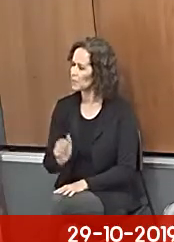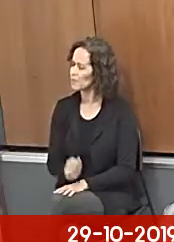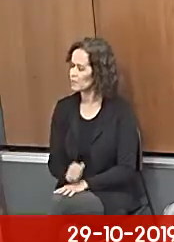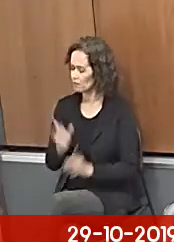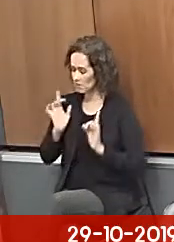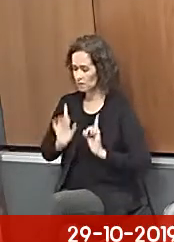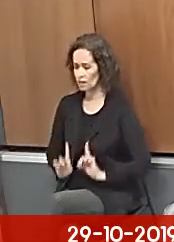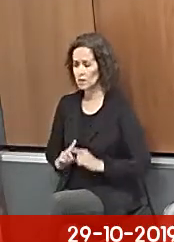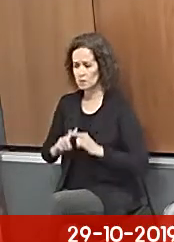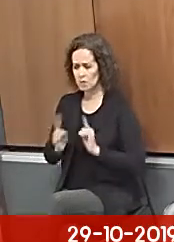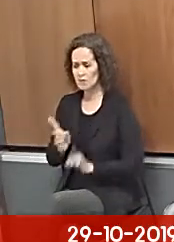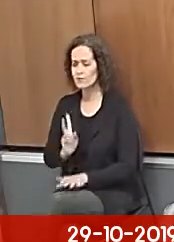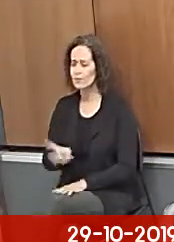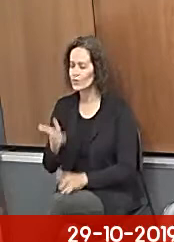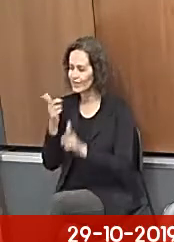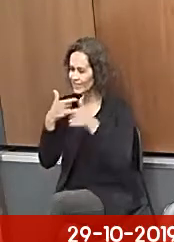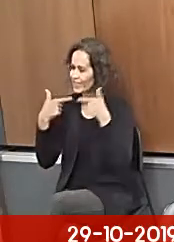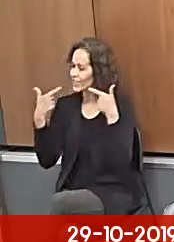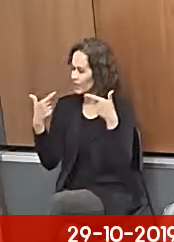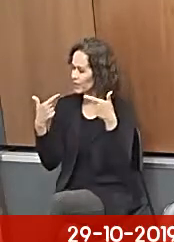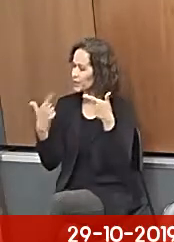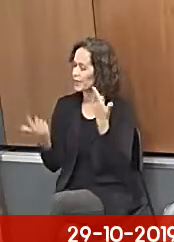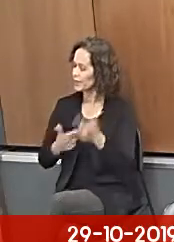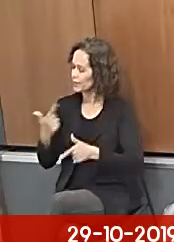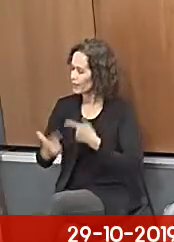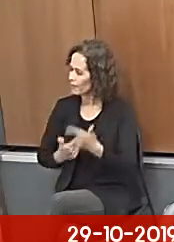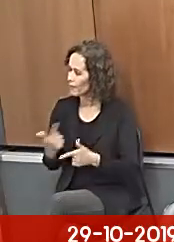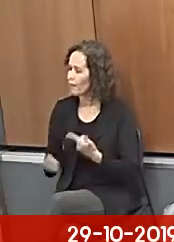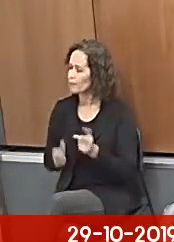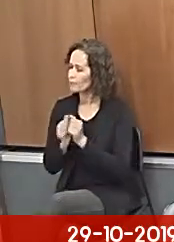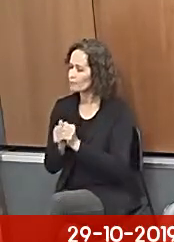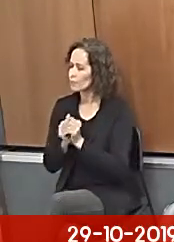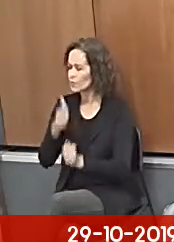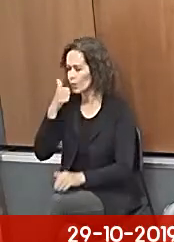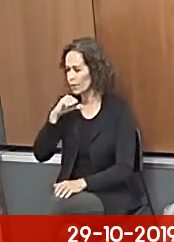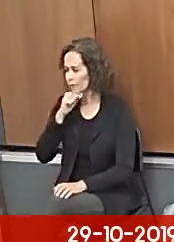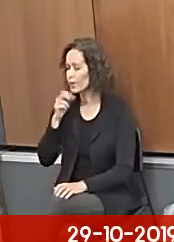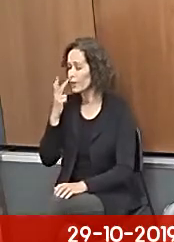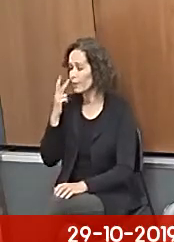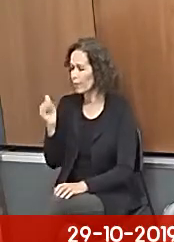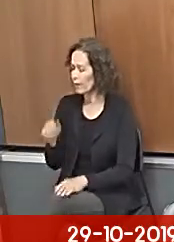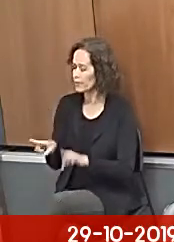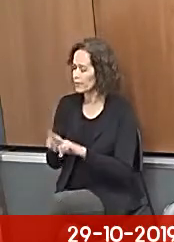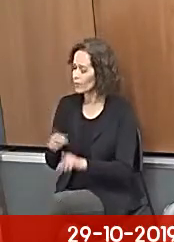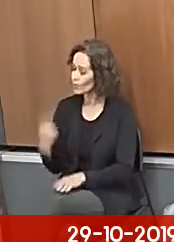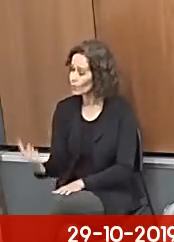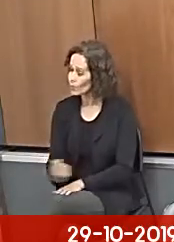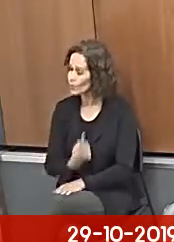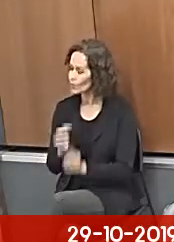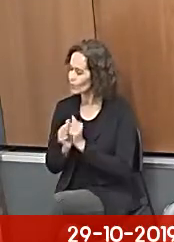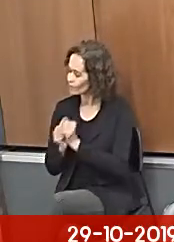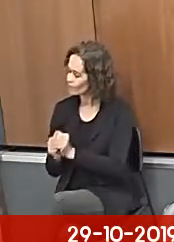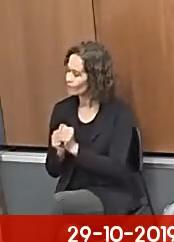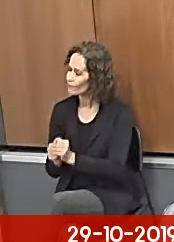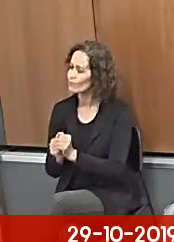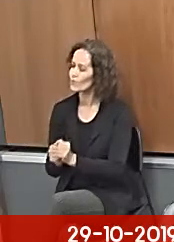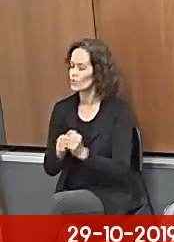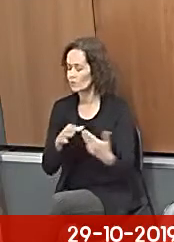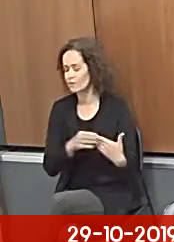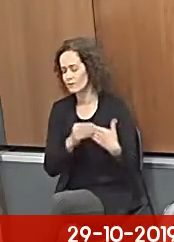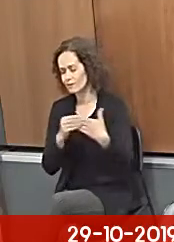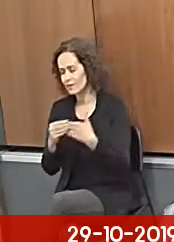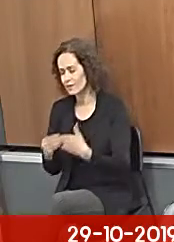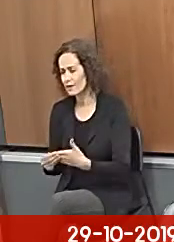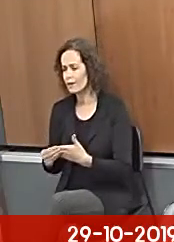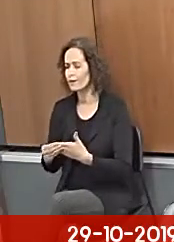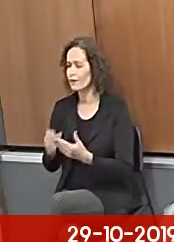uma deficiência. Isso aí, com certeza, é um trabalho dos pais dele e um trabalho nosso também que a gente busca fazer. Trazer novamente o sorriso